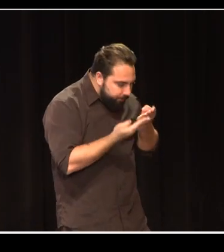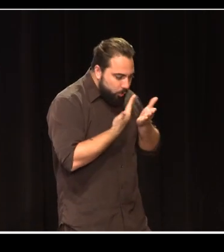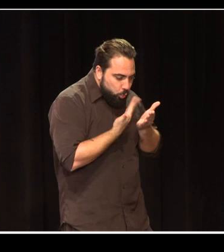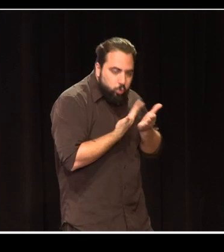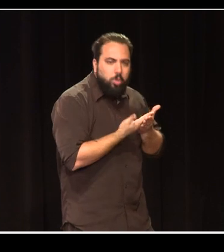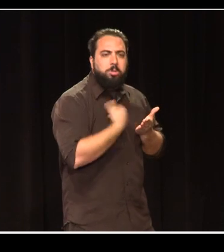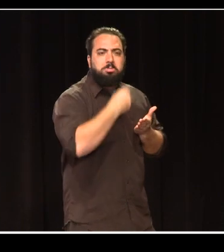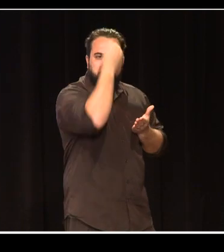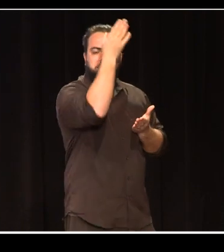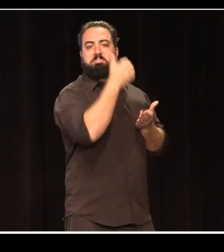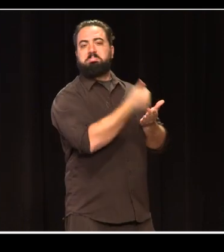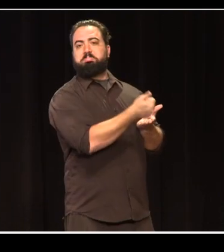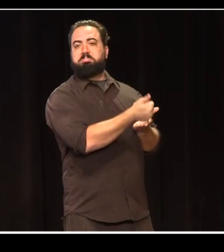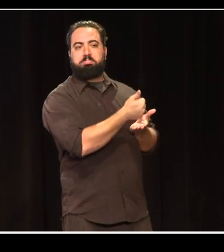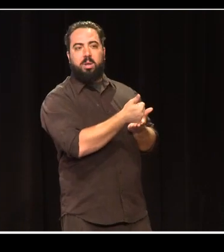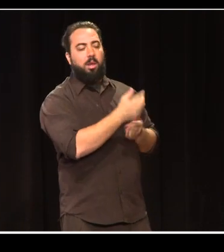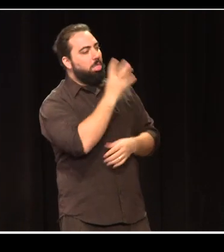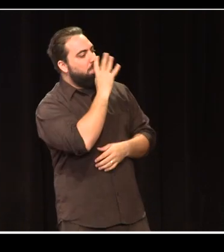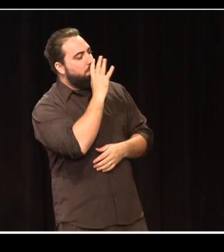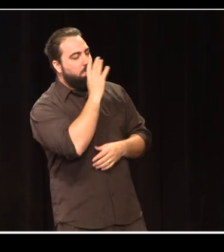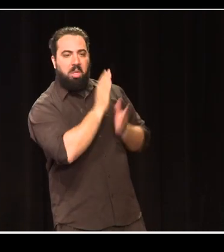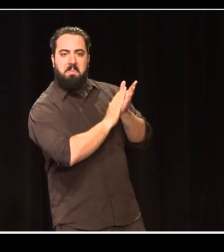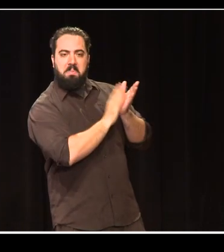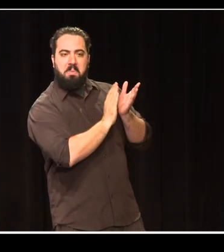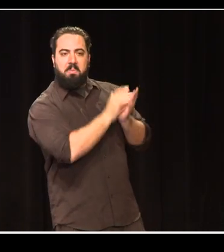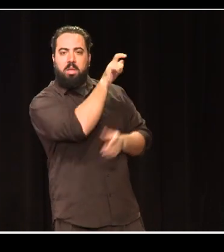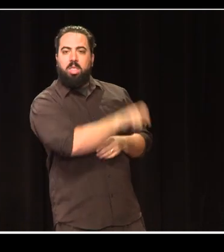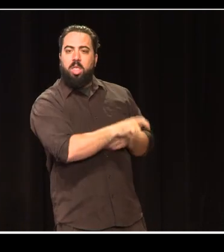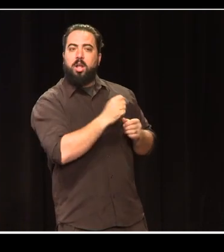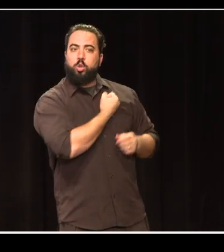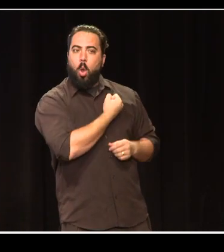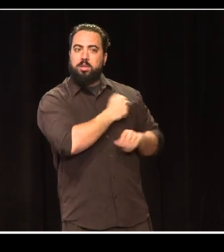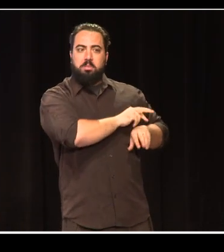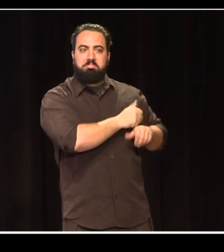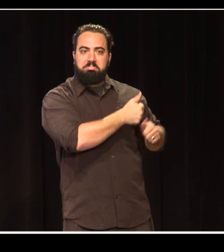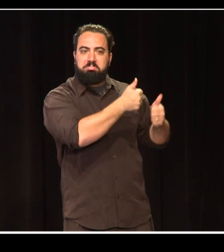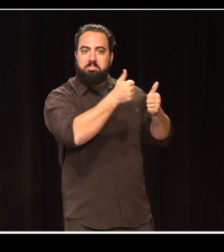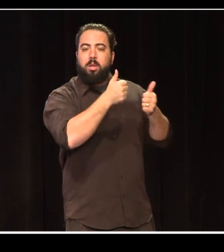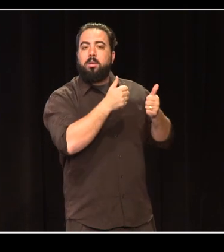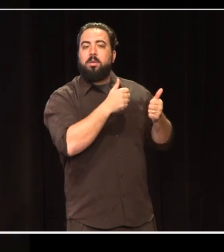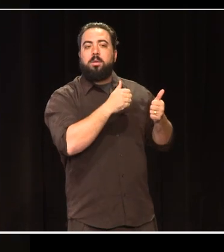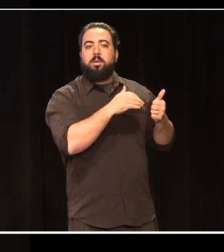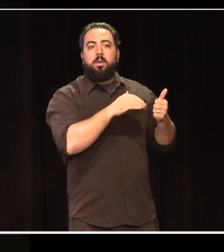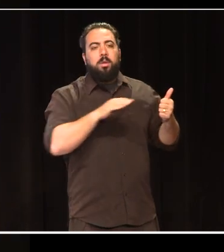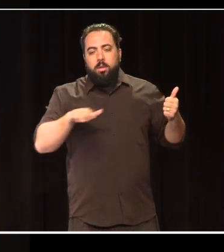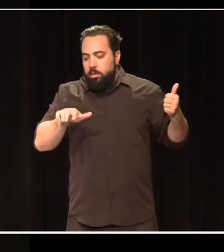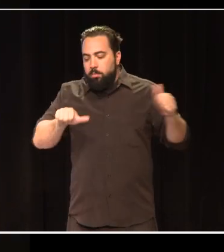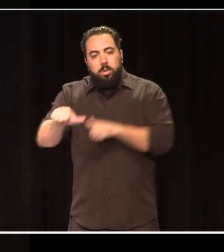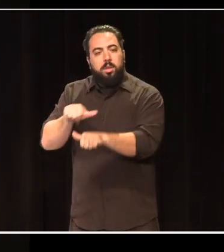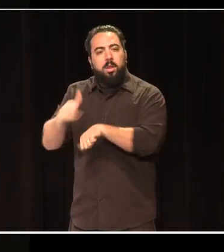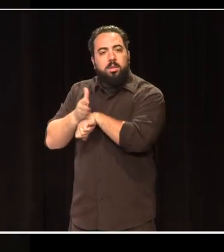não inveja, mas assim, pô, admirava aquelas notas e, de repente, no campo de trabalho, ela não era um destaque assim como